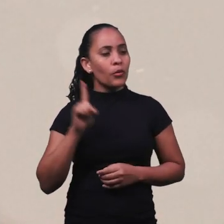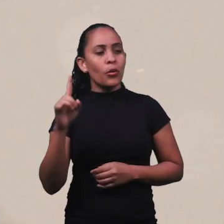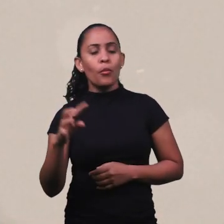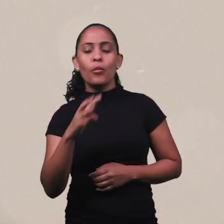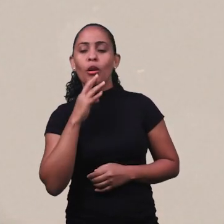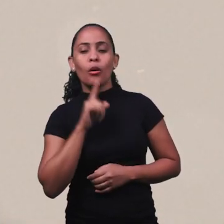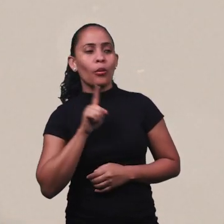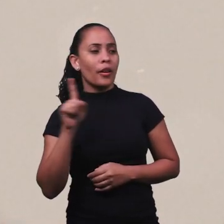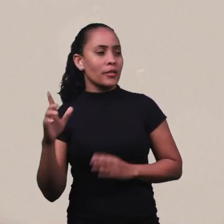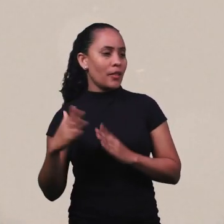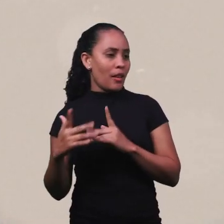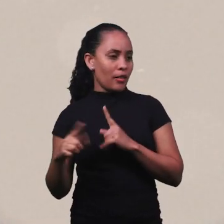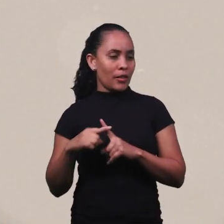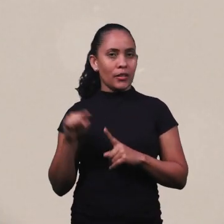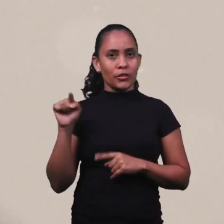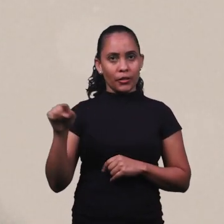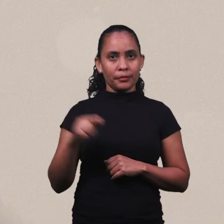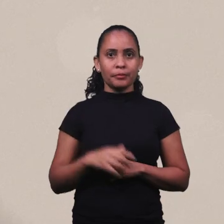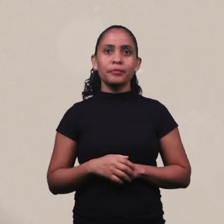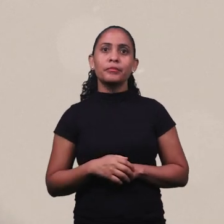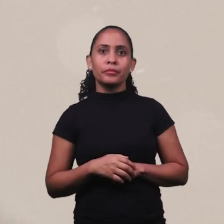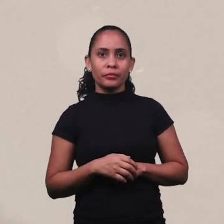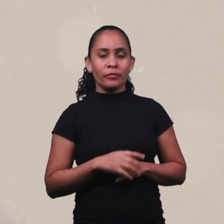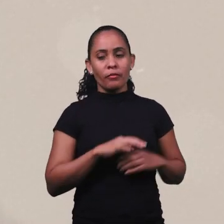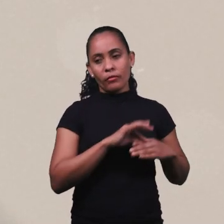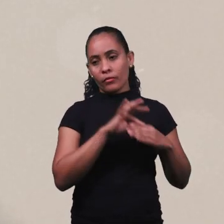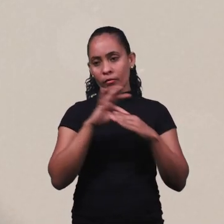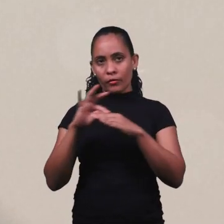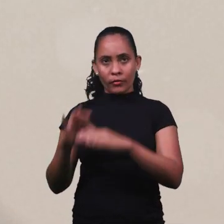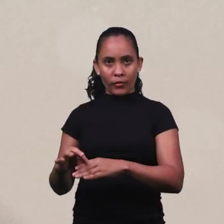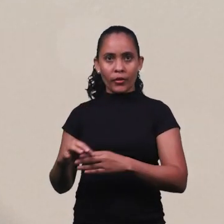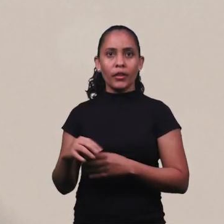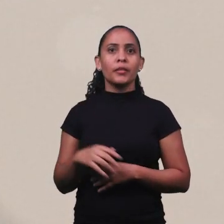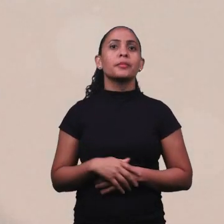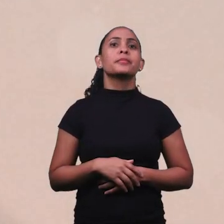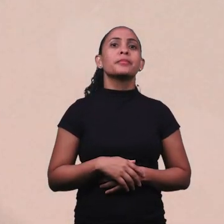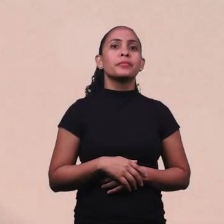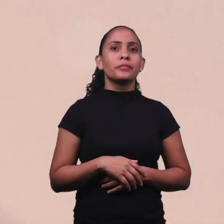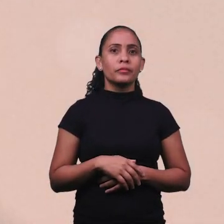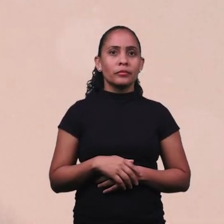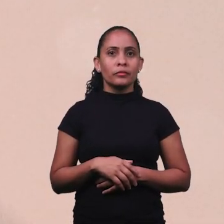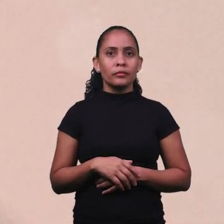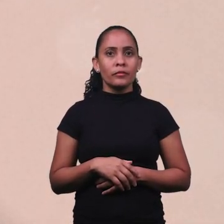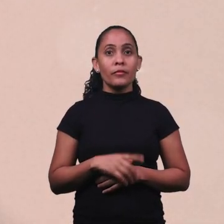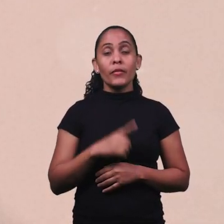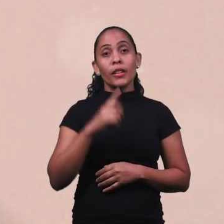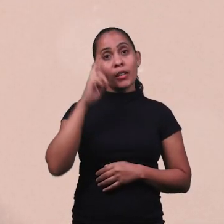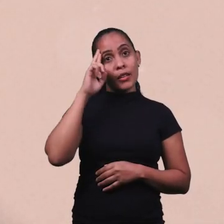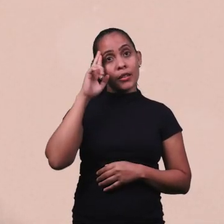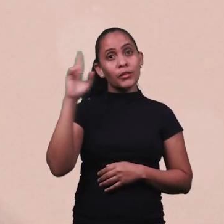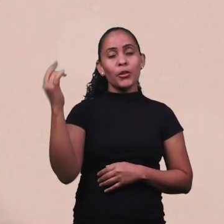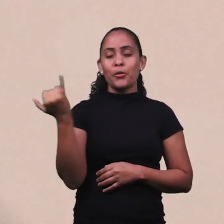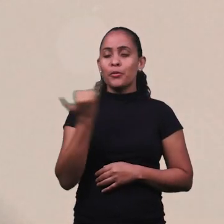conhecer esta igreja, o primeiro culto em Dos Palmares. E eu ali estive naquele culto. E o